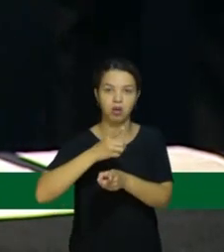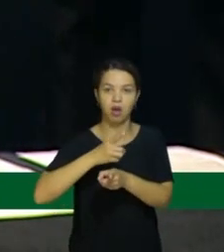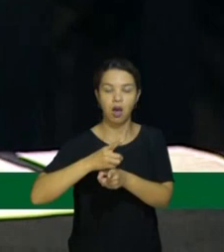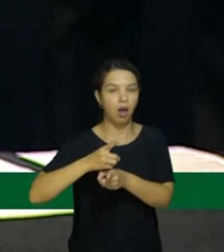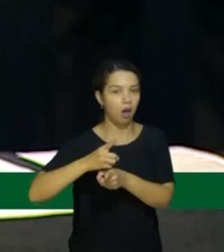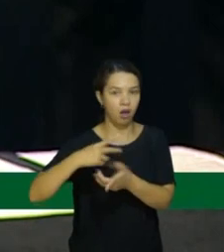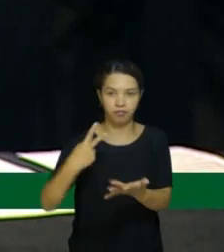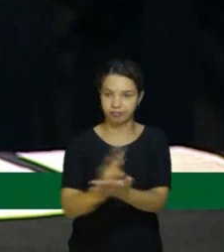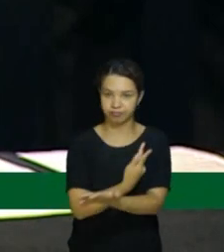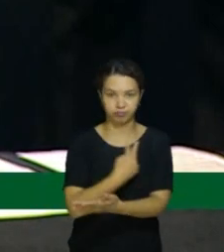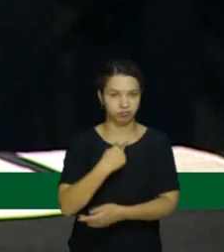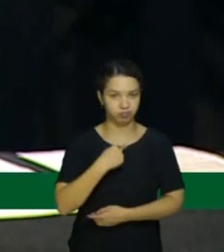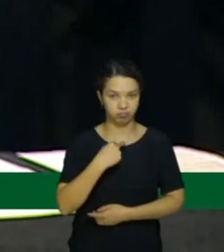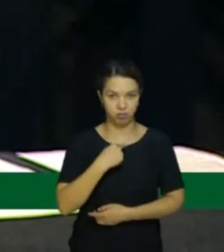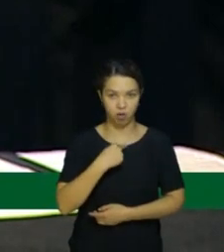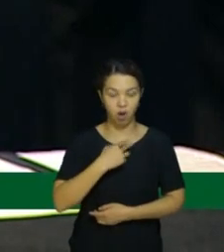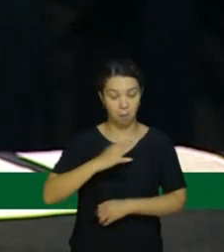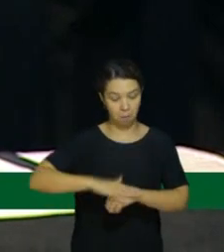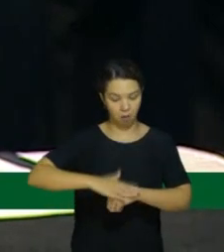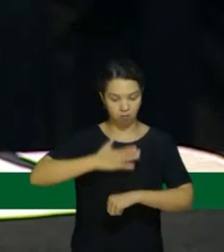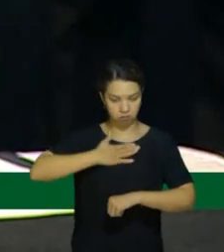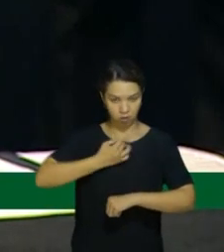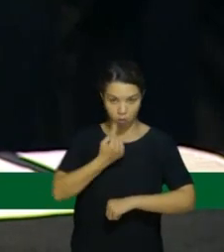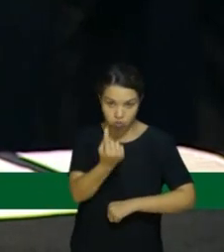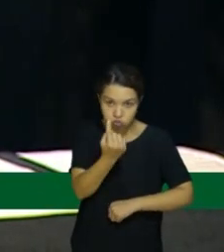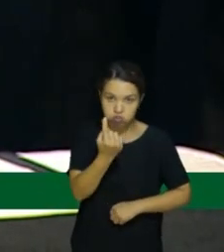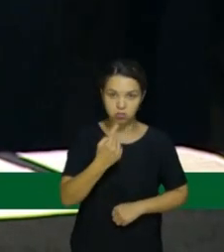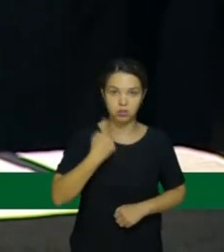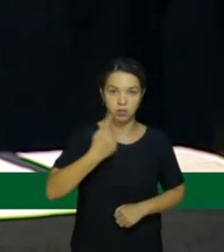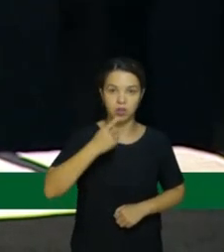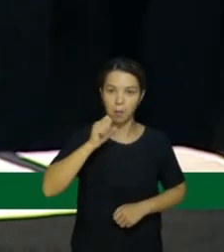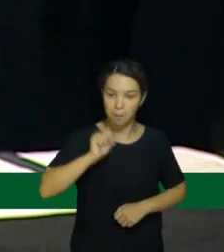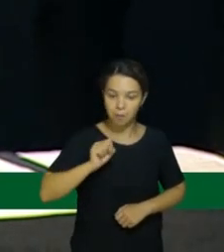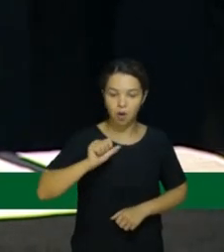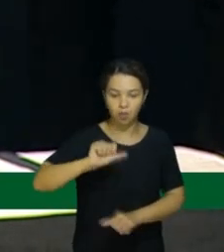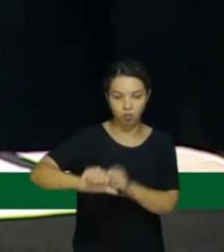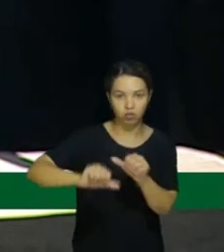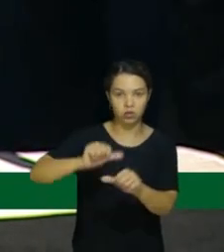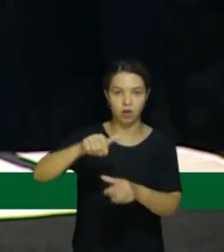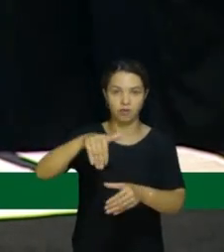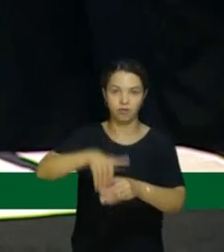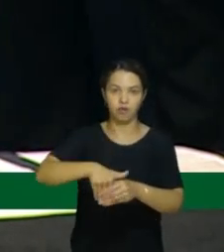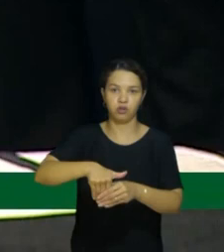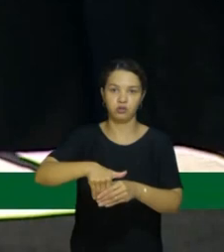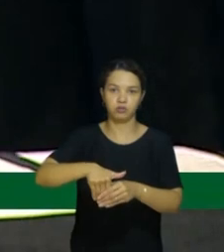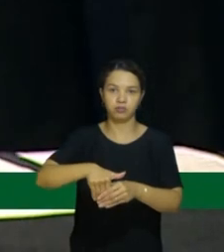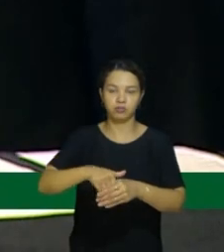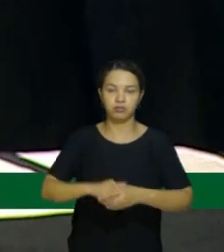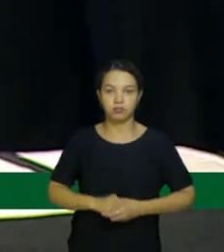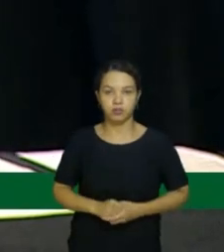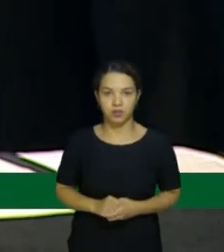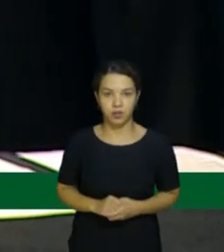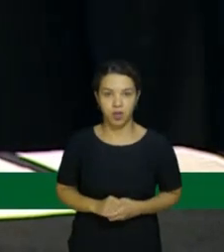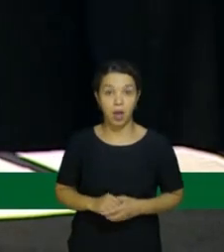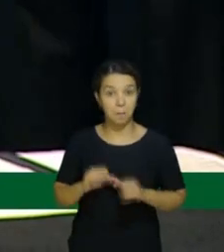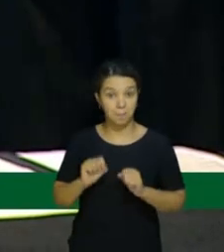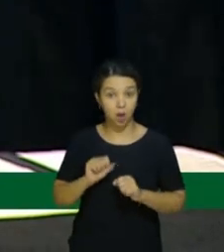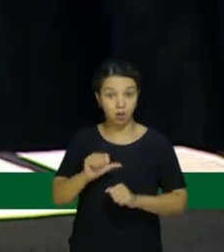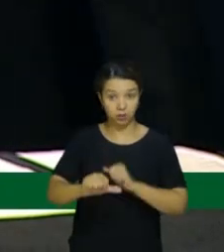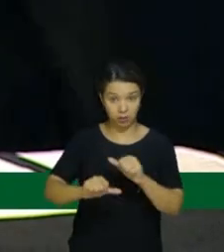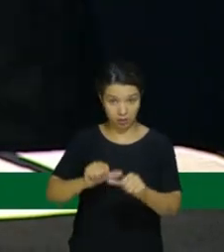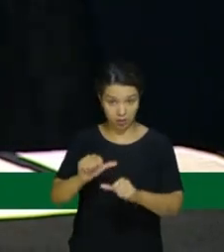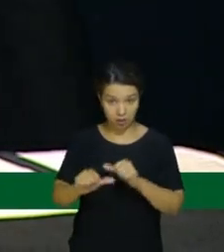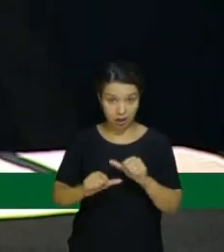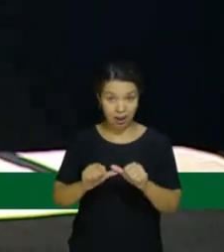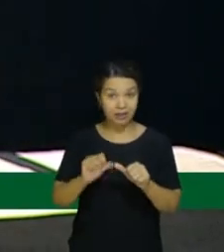alterar o seu voto e esse voto só pode ser alterado antes da presidência proclamar o resultado final